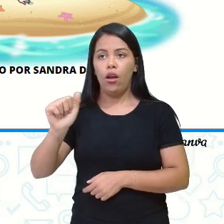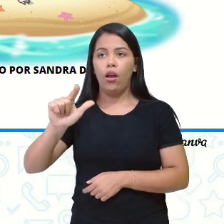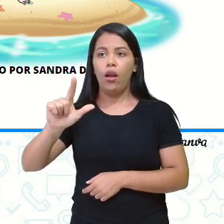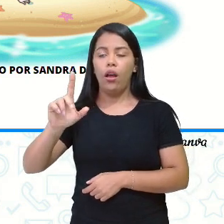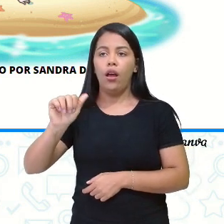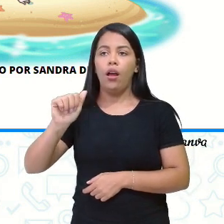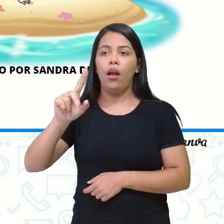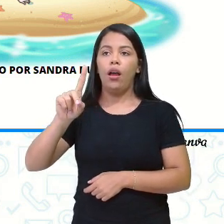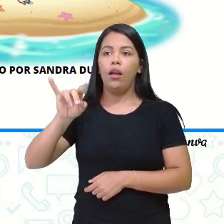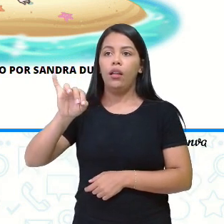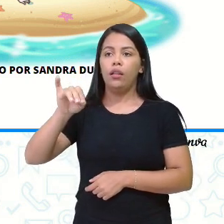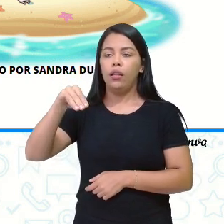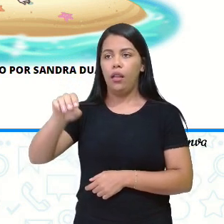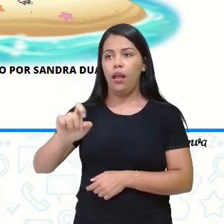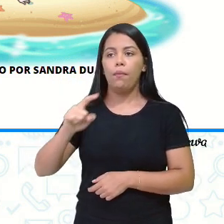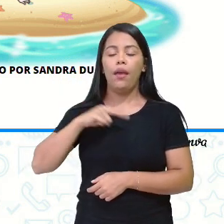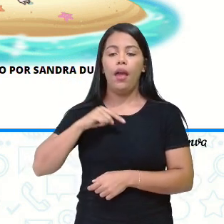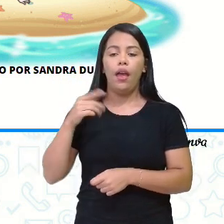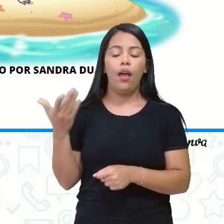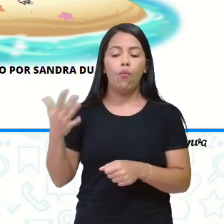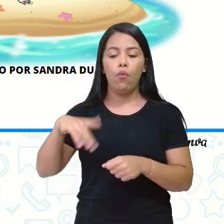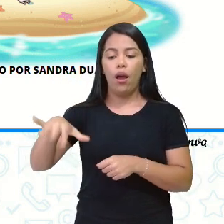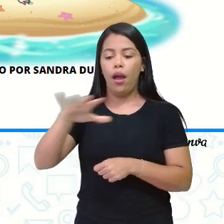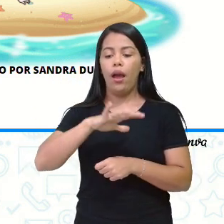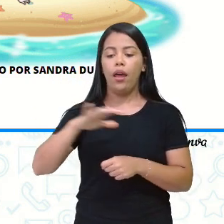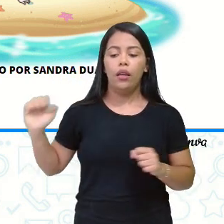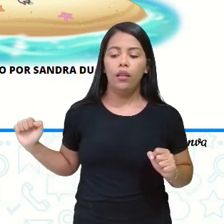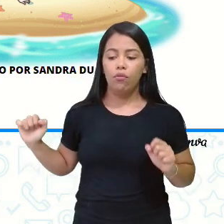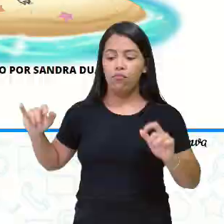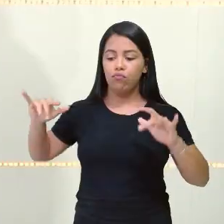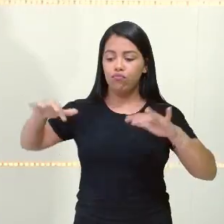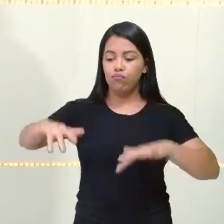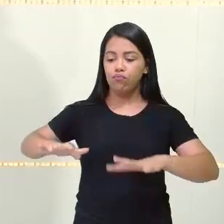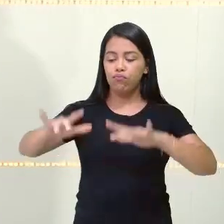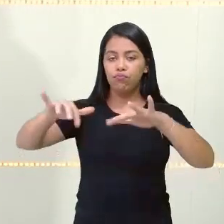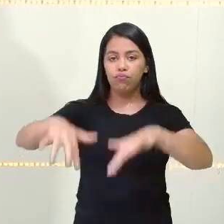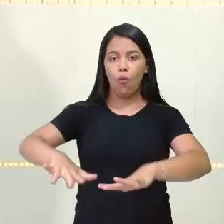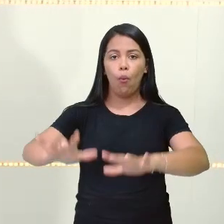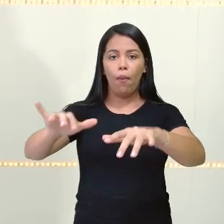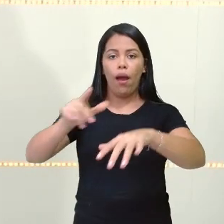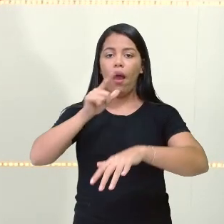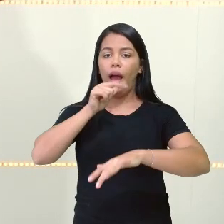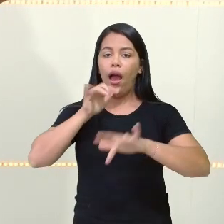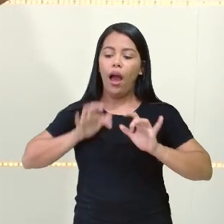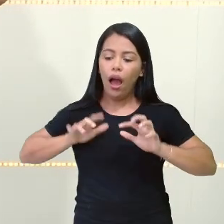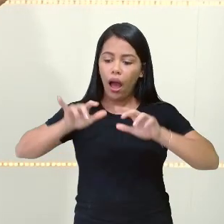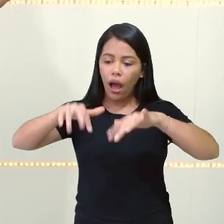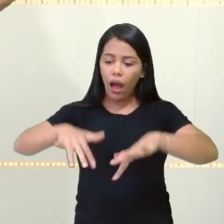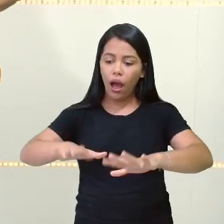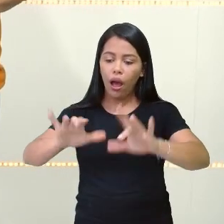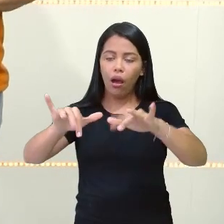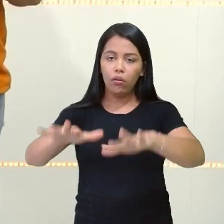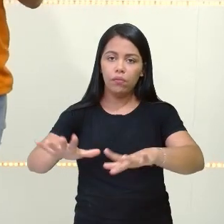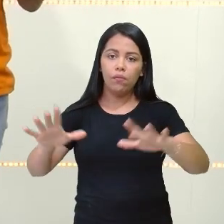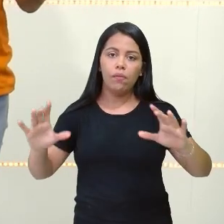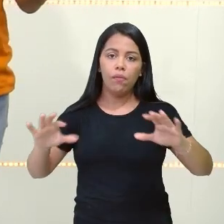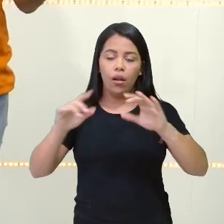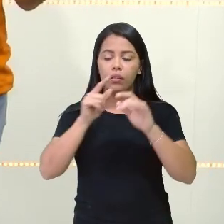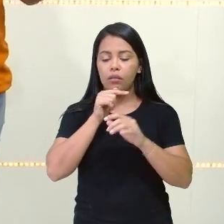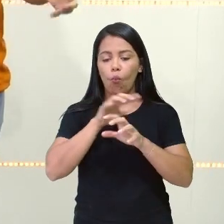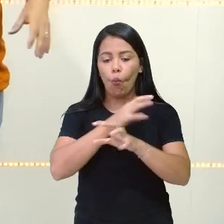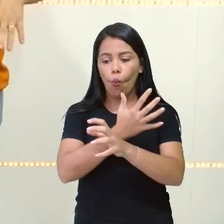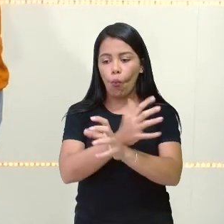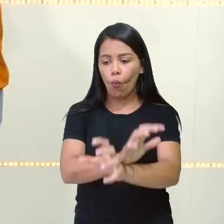mar invade o deserto. Deve ser fantástico. Eu gostaria de ter pego imagens para mostrar, mas eu não consegui. Mas já